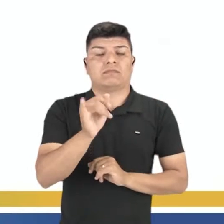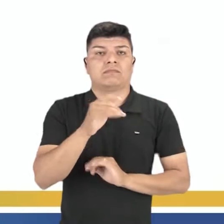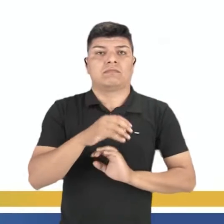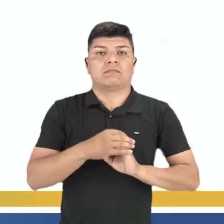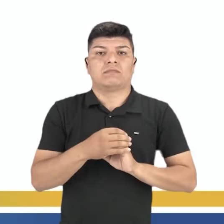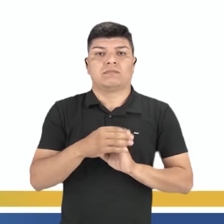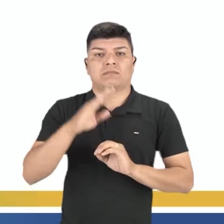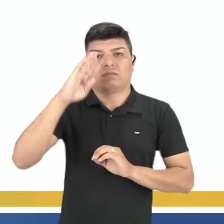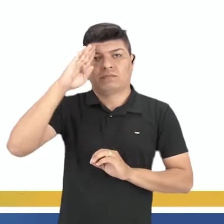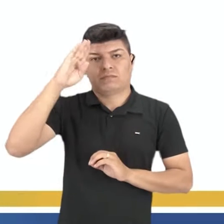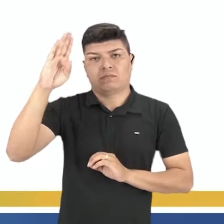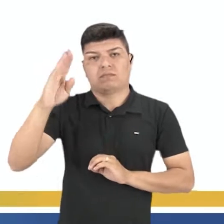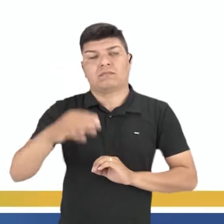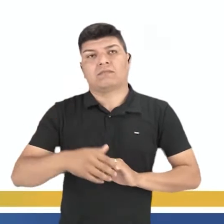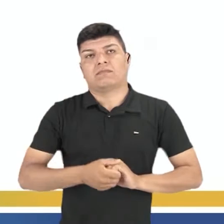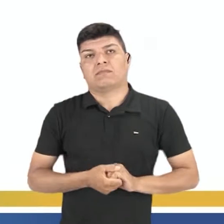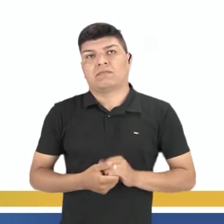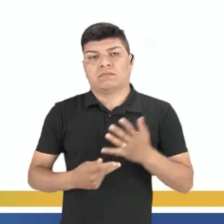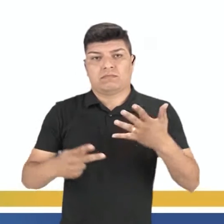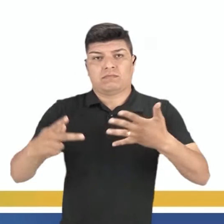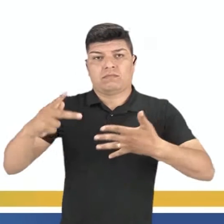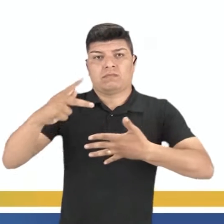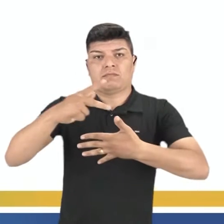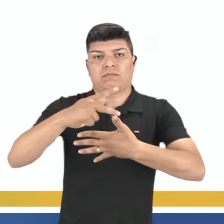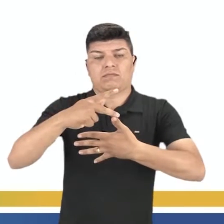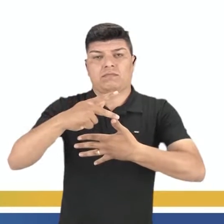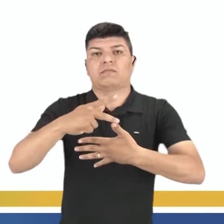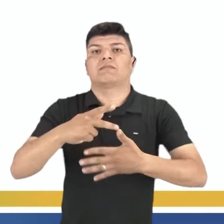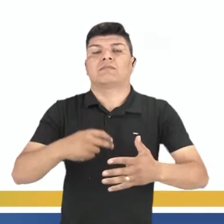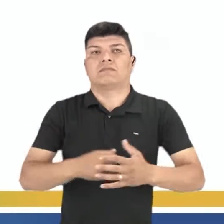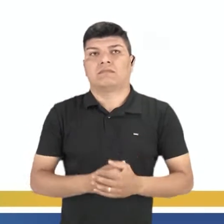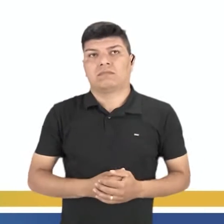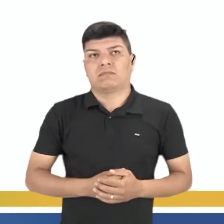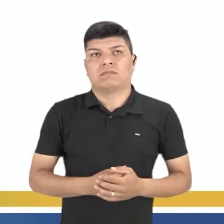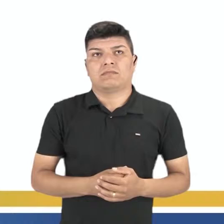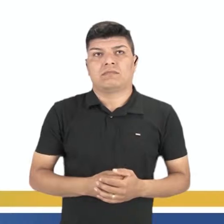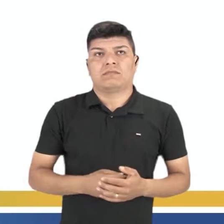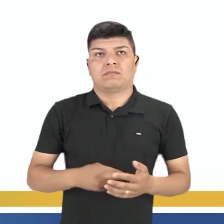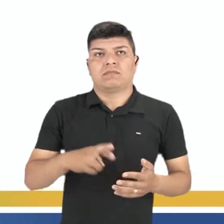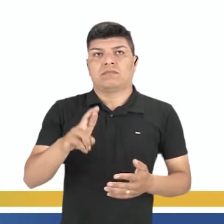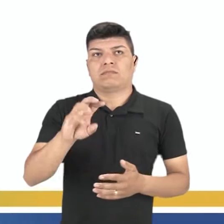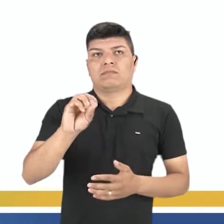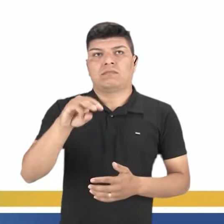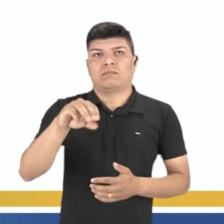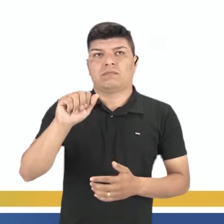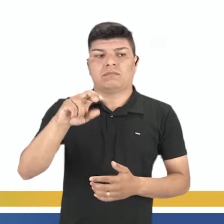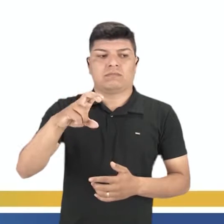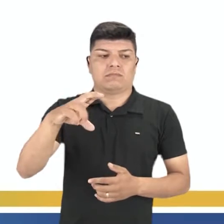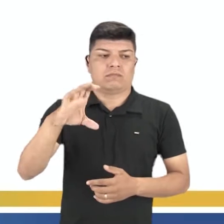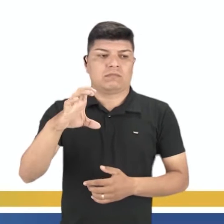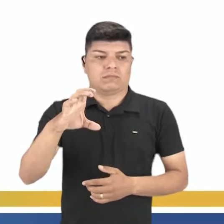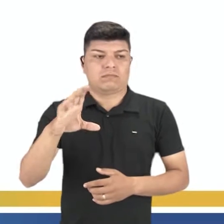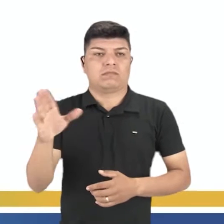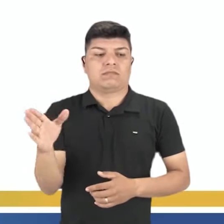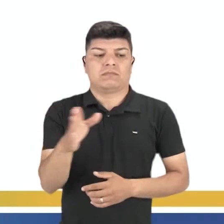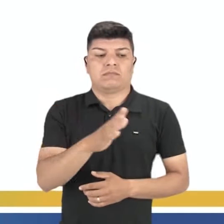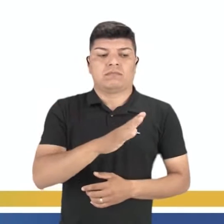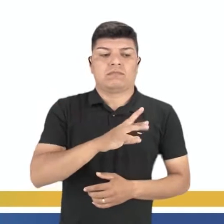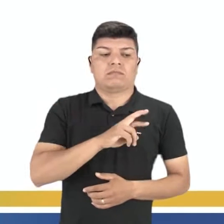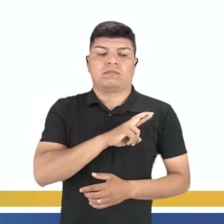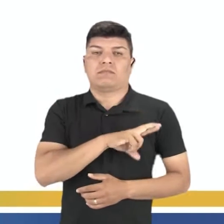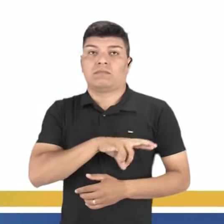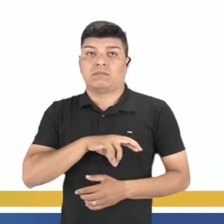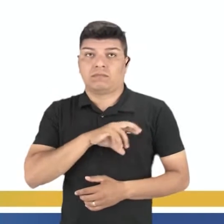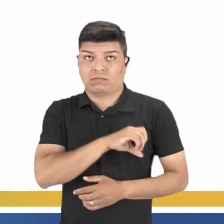como prioridade, como eixo. O romance, a fábula, a lenda,